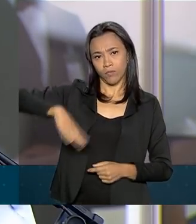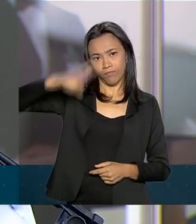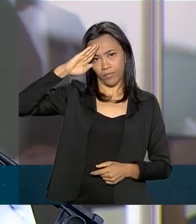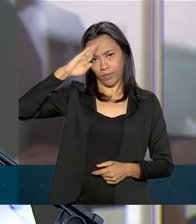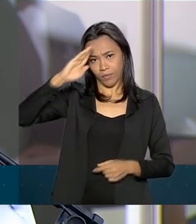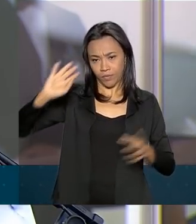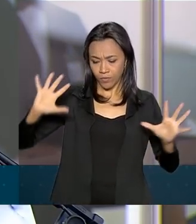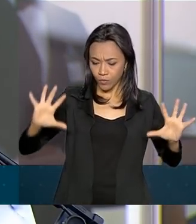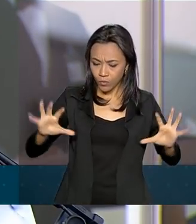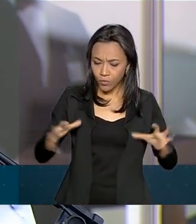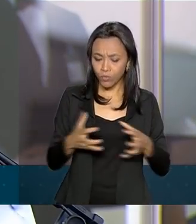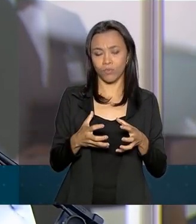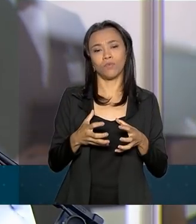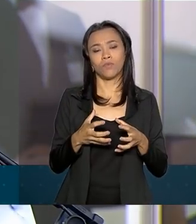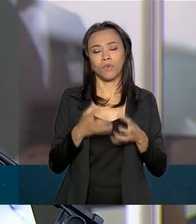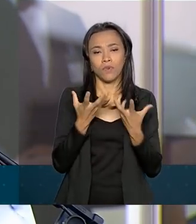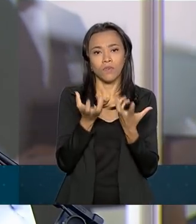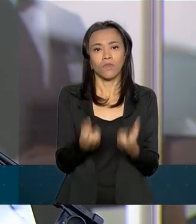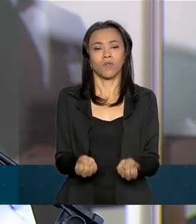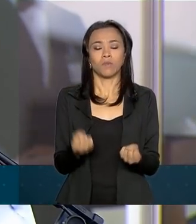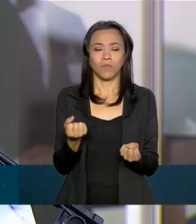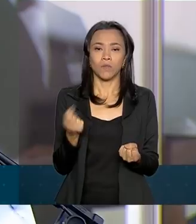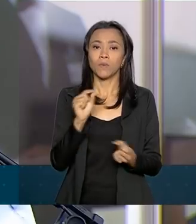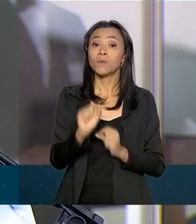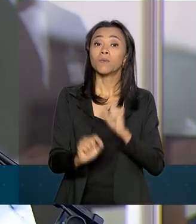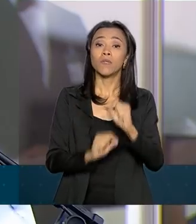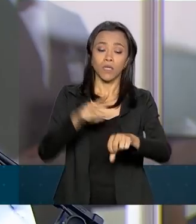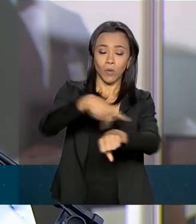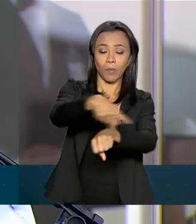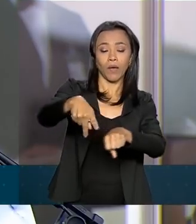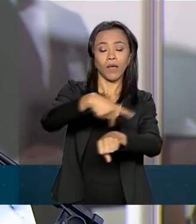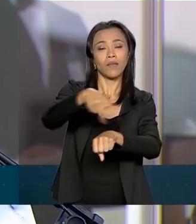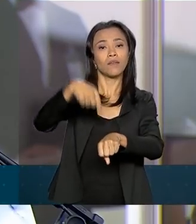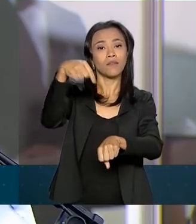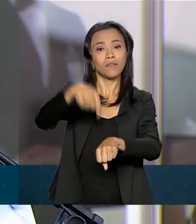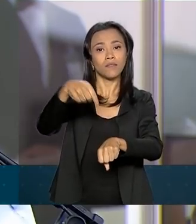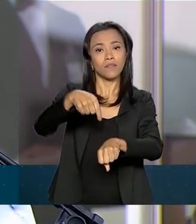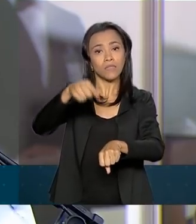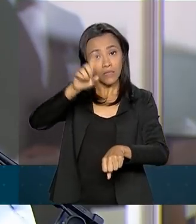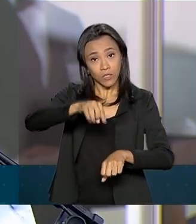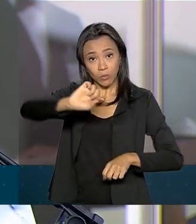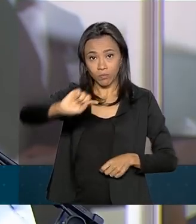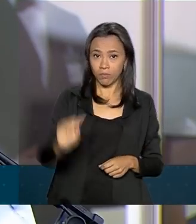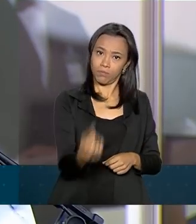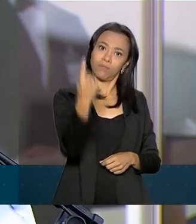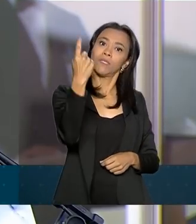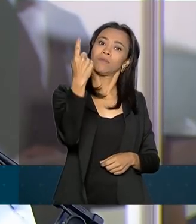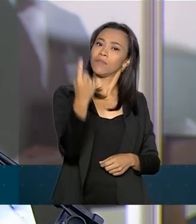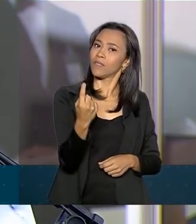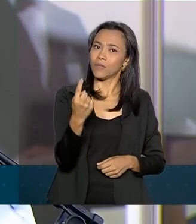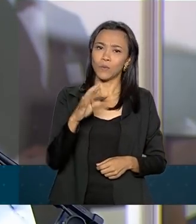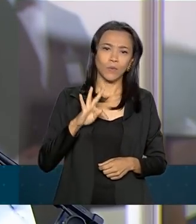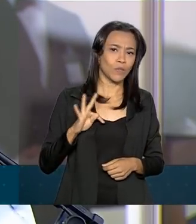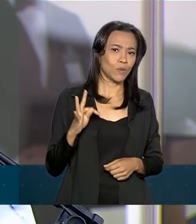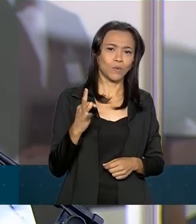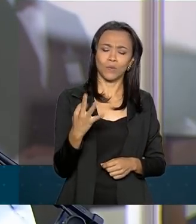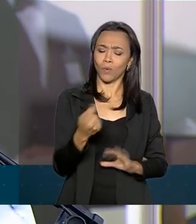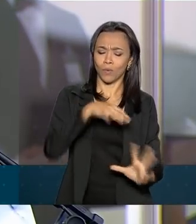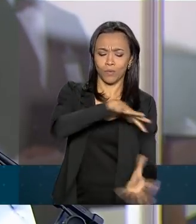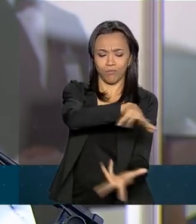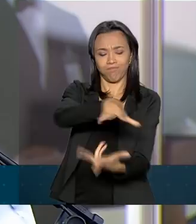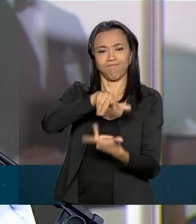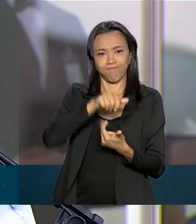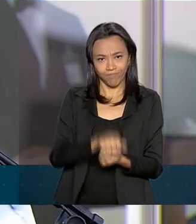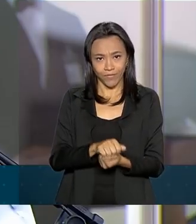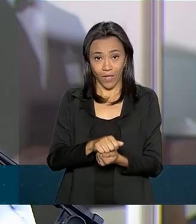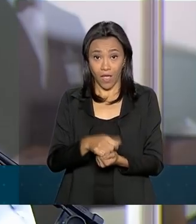ajudarão a fazer com que o nosso país ocupe o local de destaque em todo o mundo. Olhando